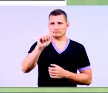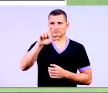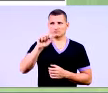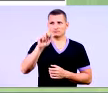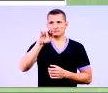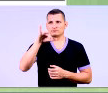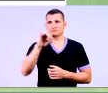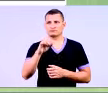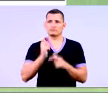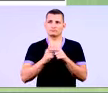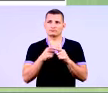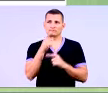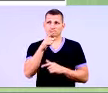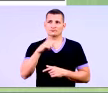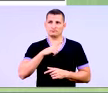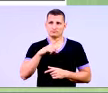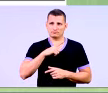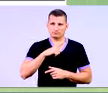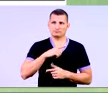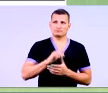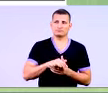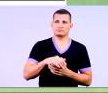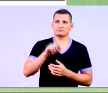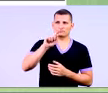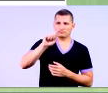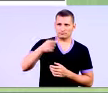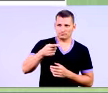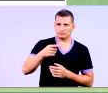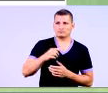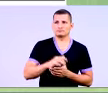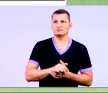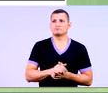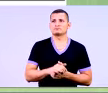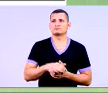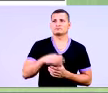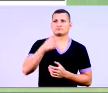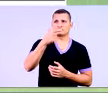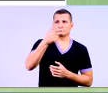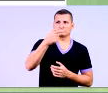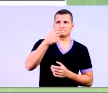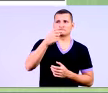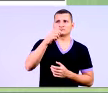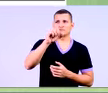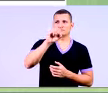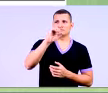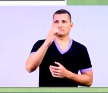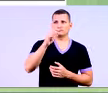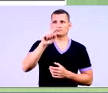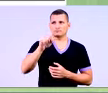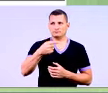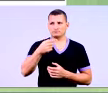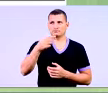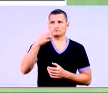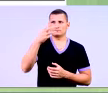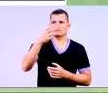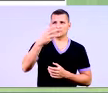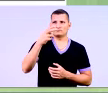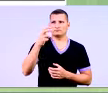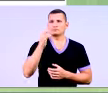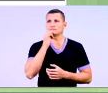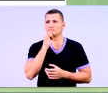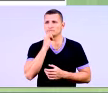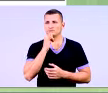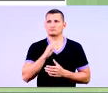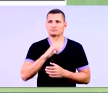decimais então eu vou armazenar aqui sala da pessoa 780,32 5